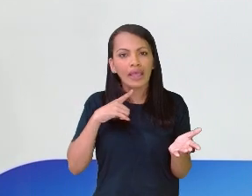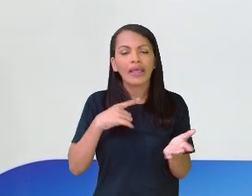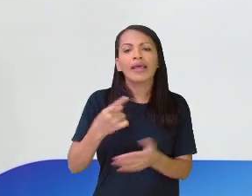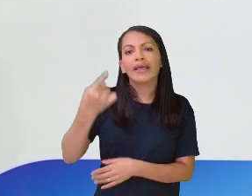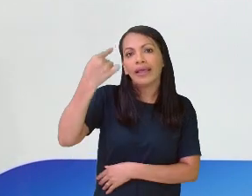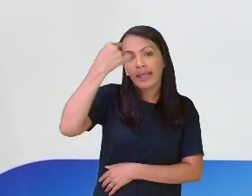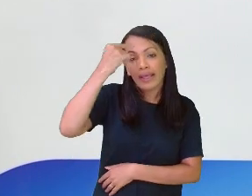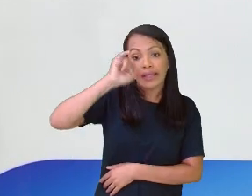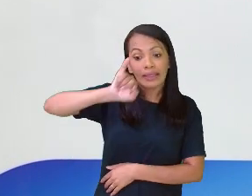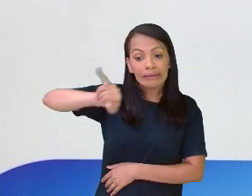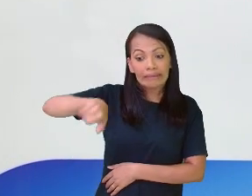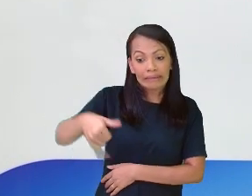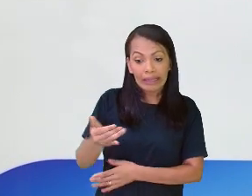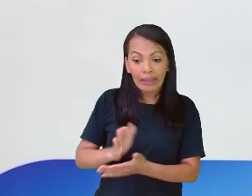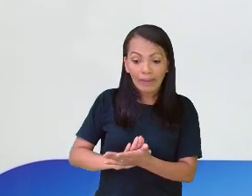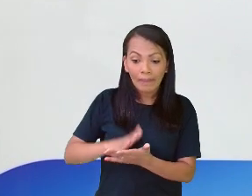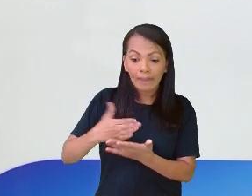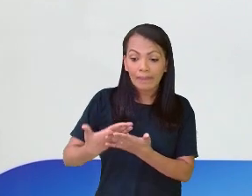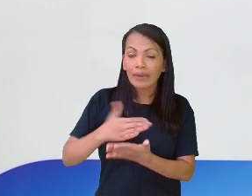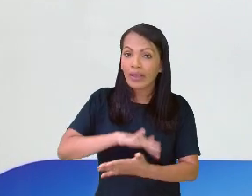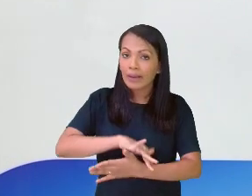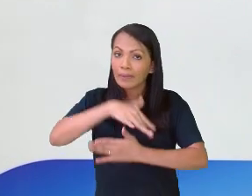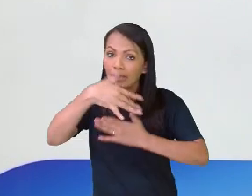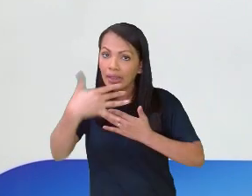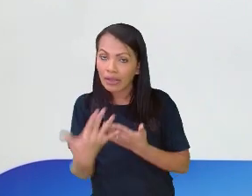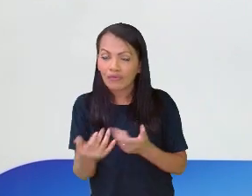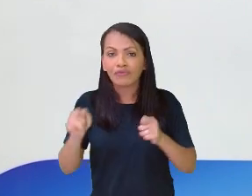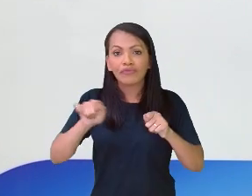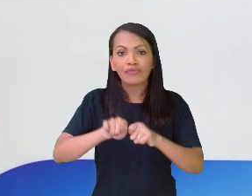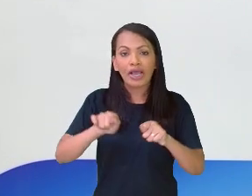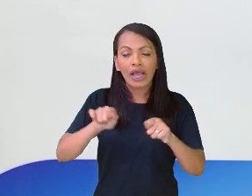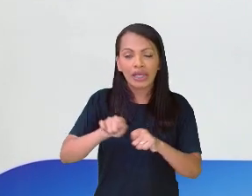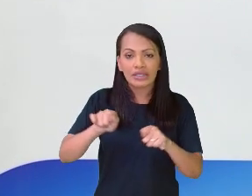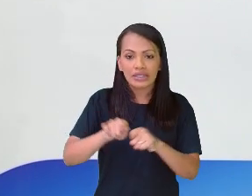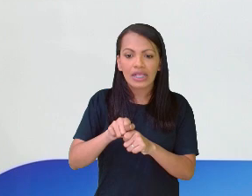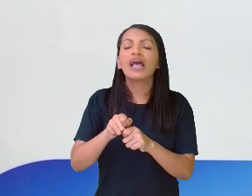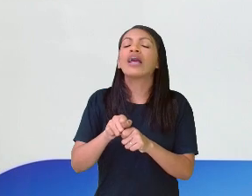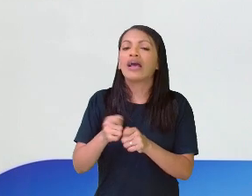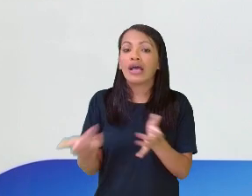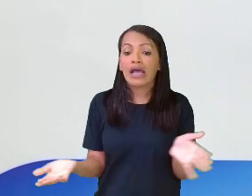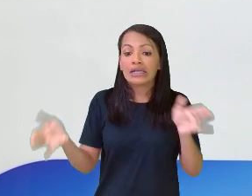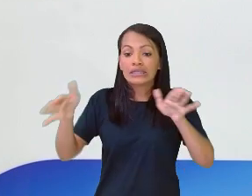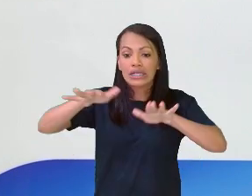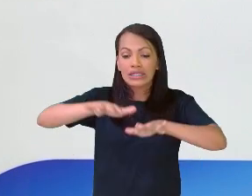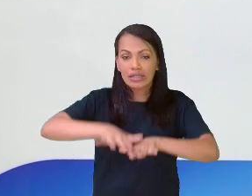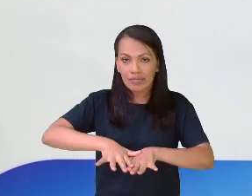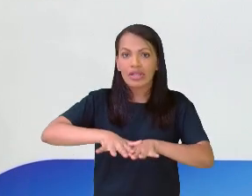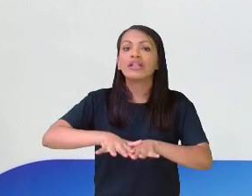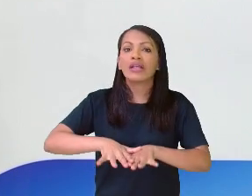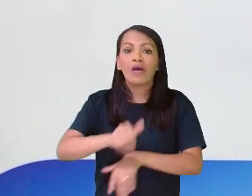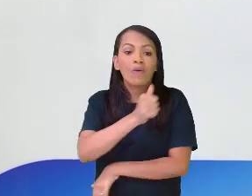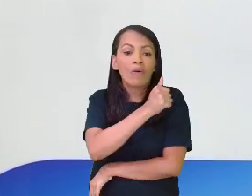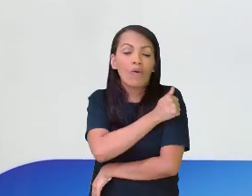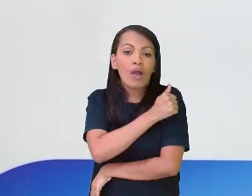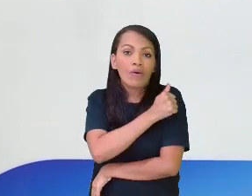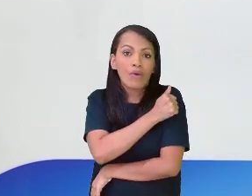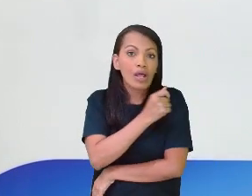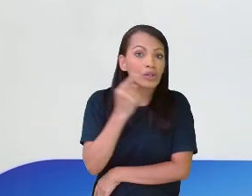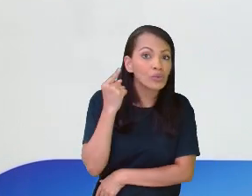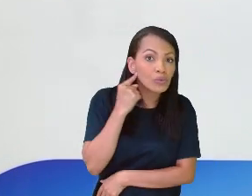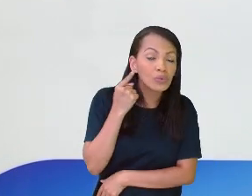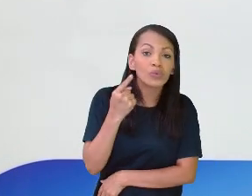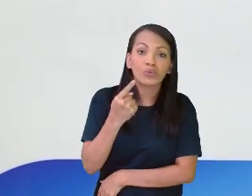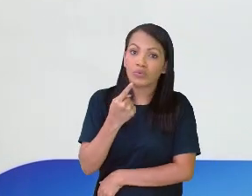a Jéssica, não é? Que vai fazer com que essa aula seja mais acessível, que seja acompanhada